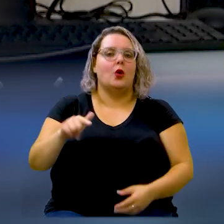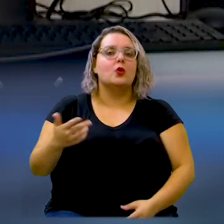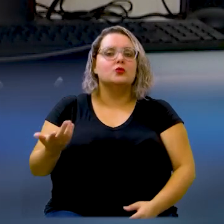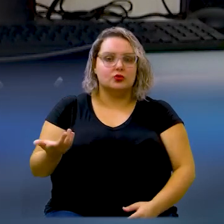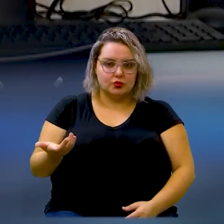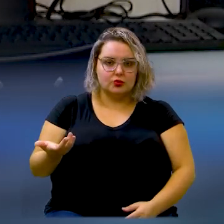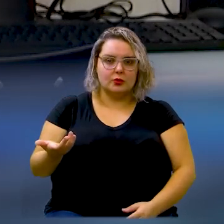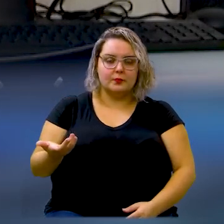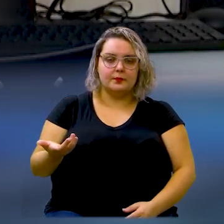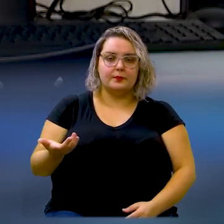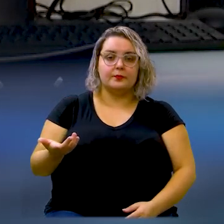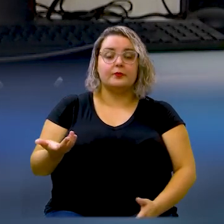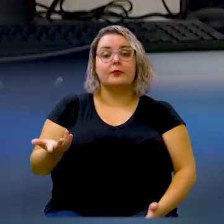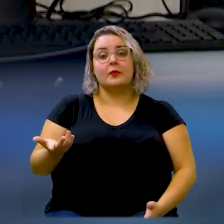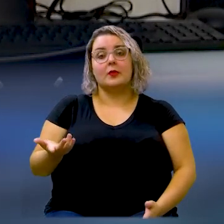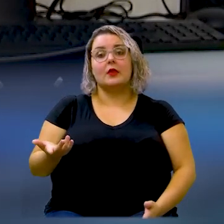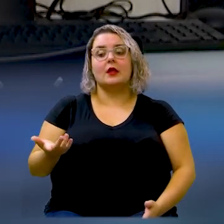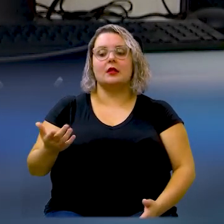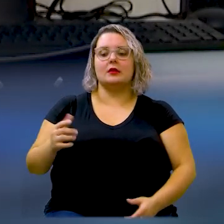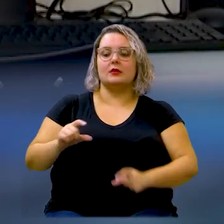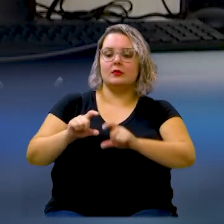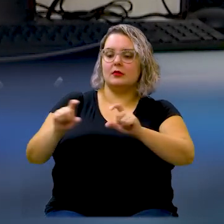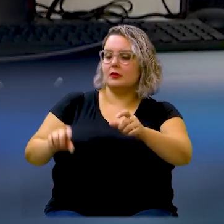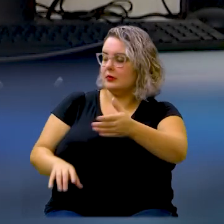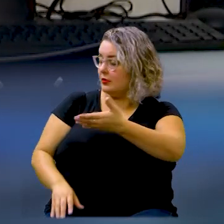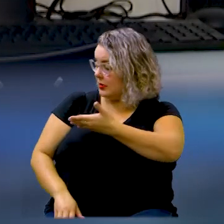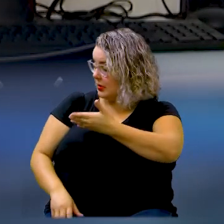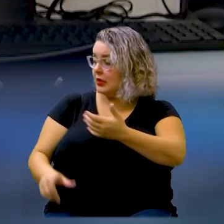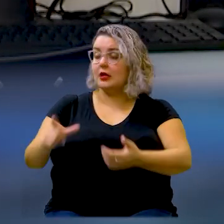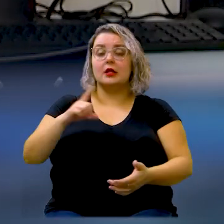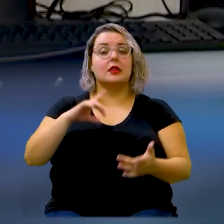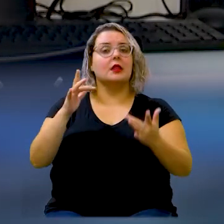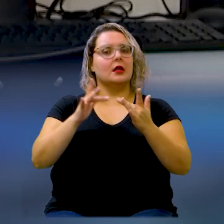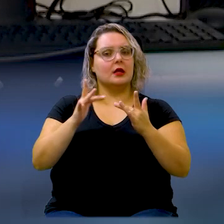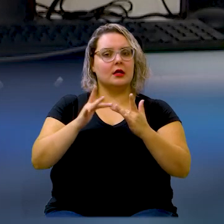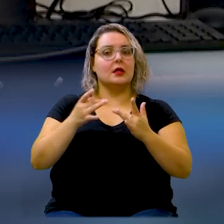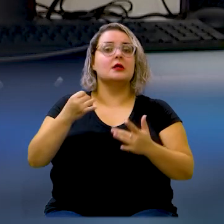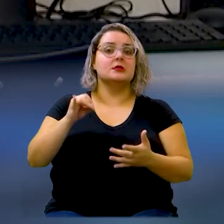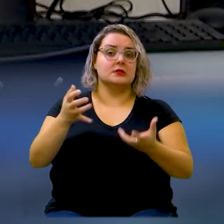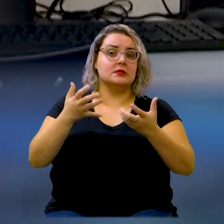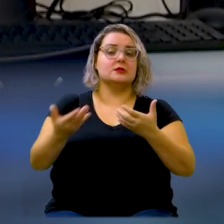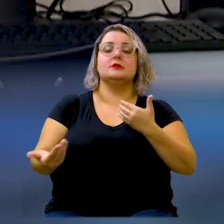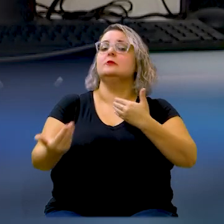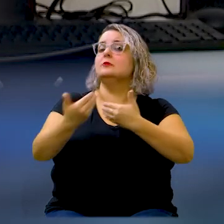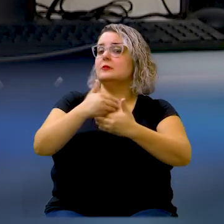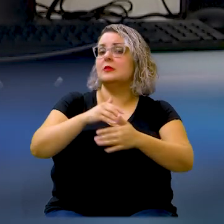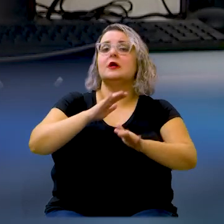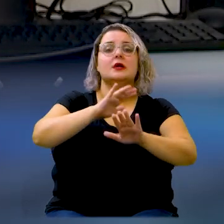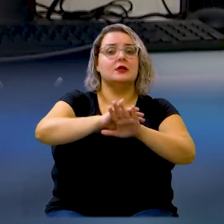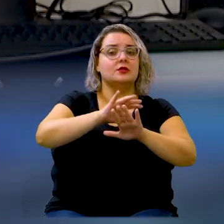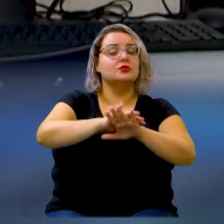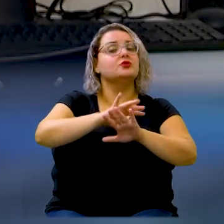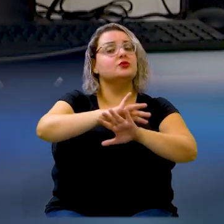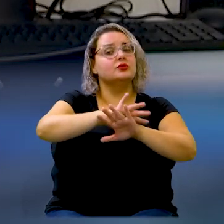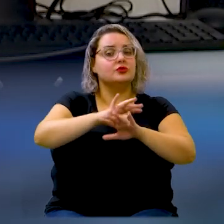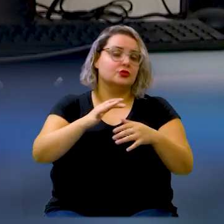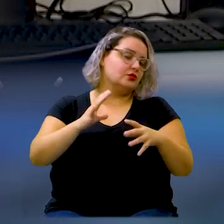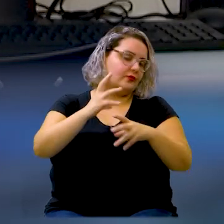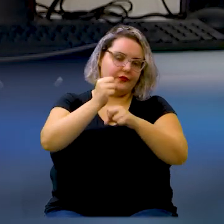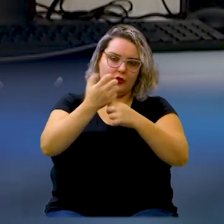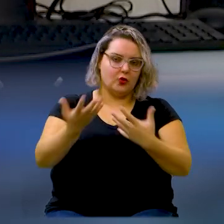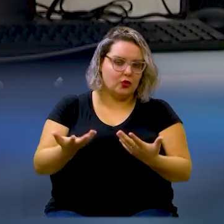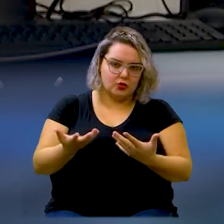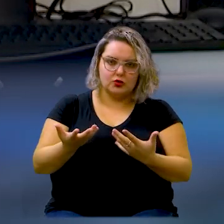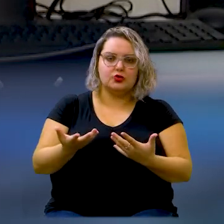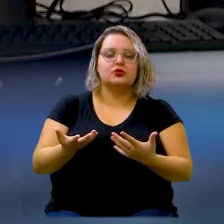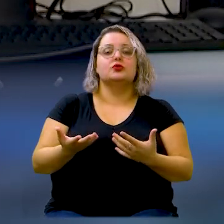manter. Então, na tela abaixo aqui tem os nossos contatos. Se você quiser fazer parte da Ação Forte enquanto um atendido, fazendo um